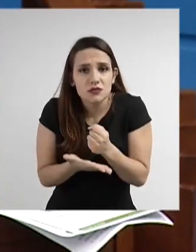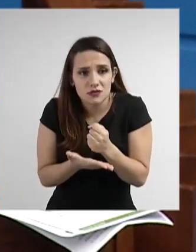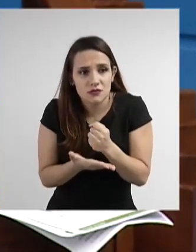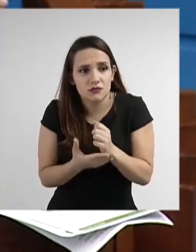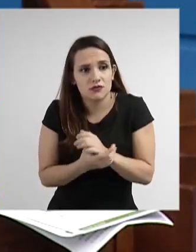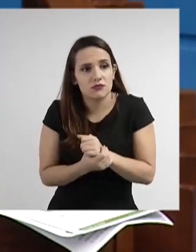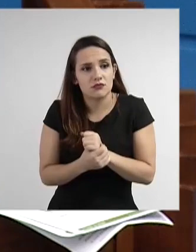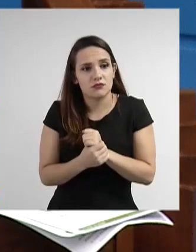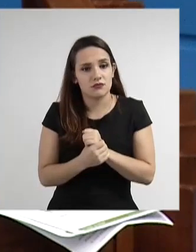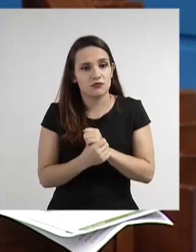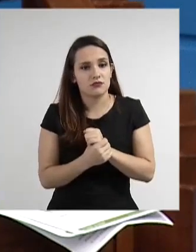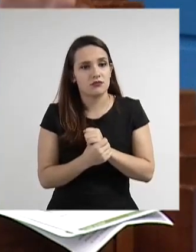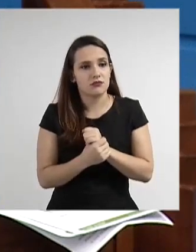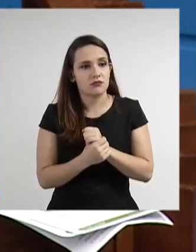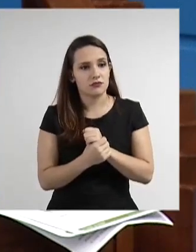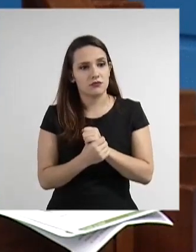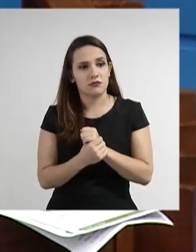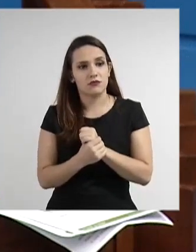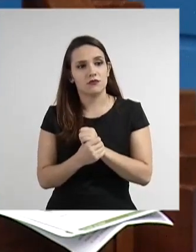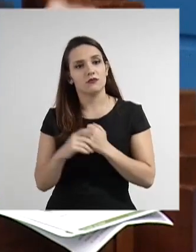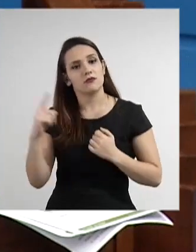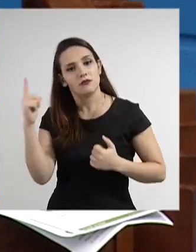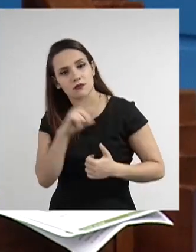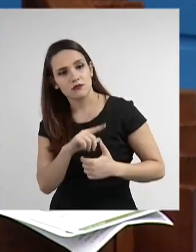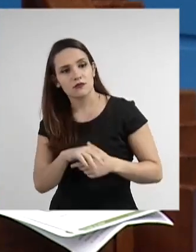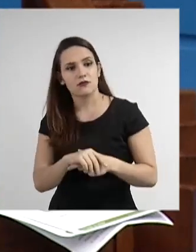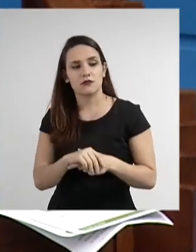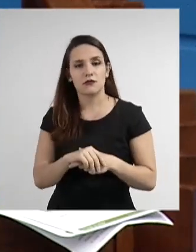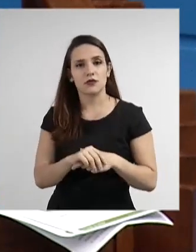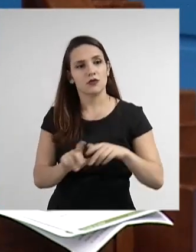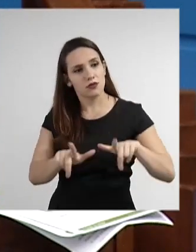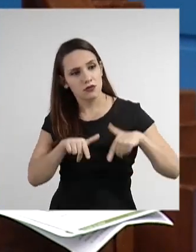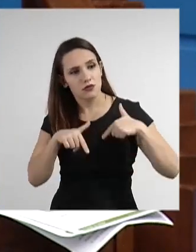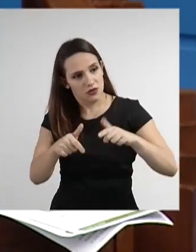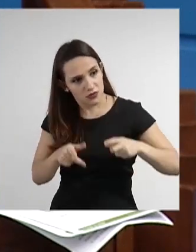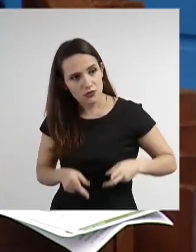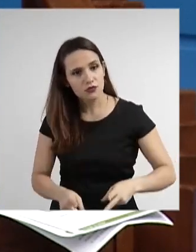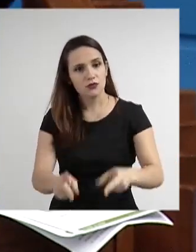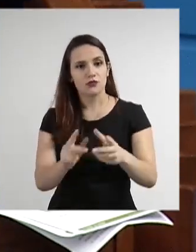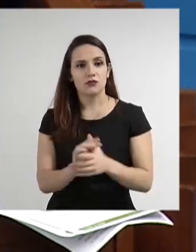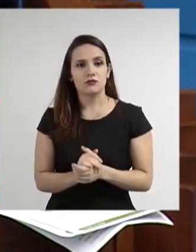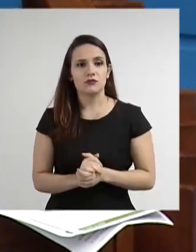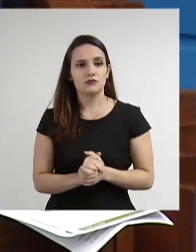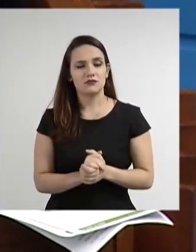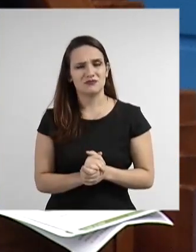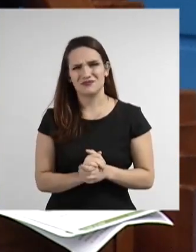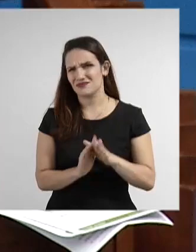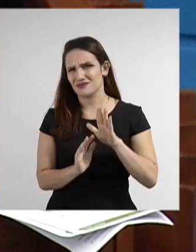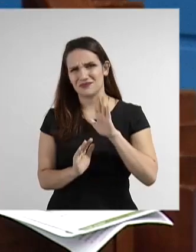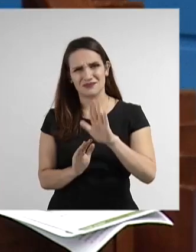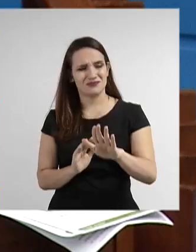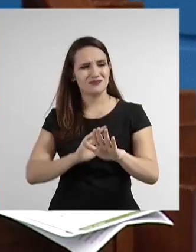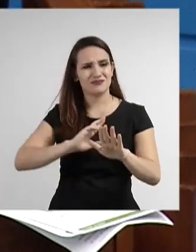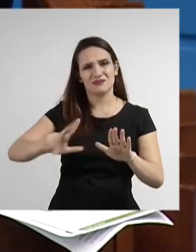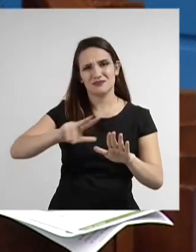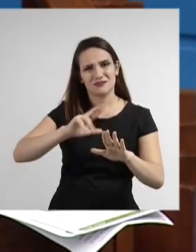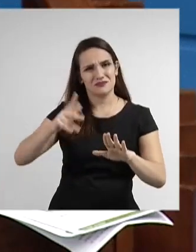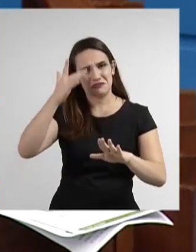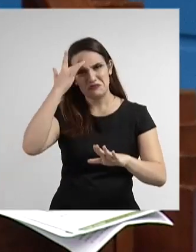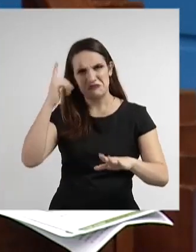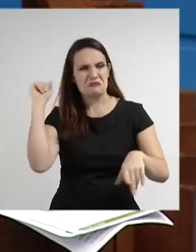para poder sobreviver e continuar lutando para melhorar sua condição de vida. Não tem nada a ver com aquelas